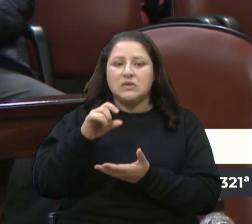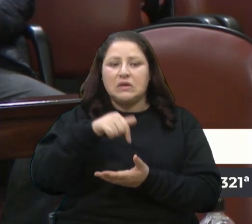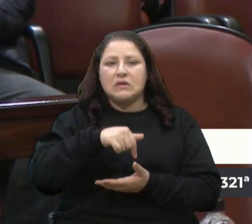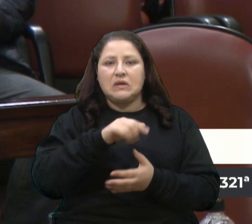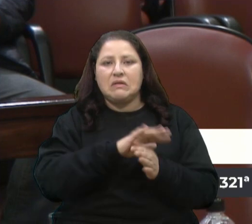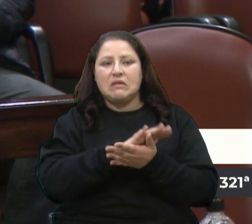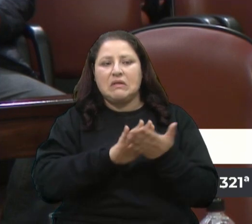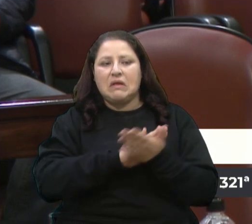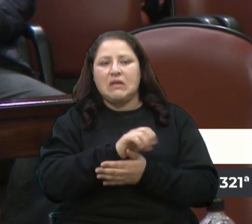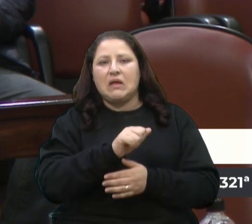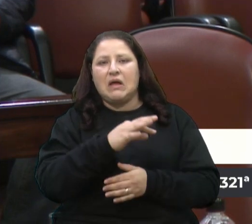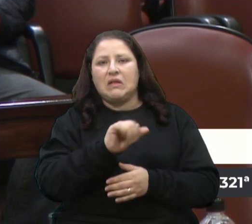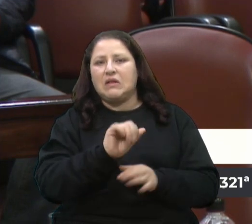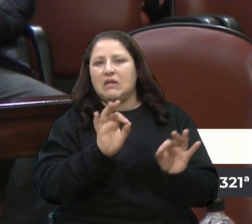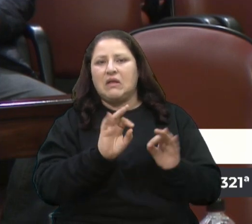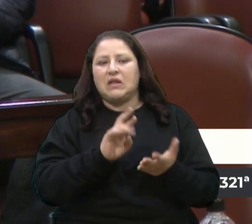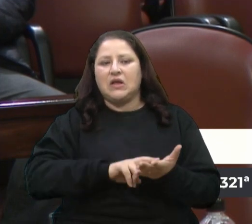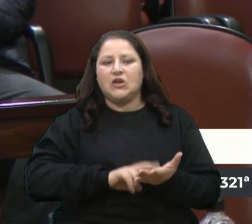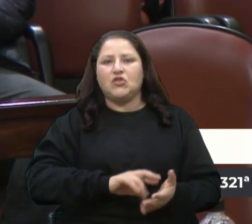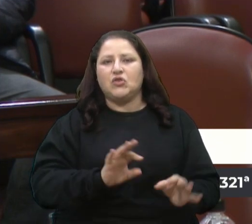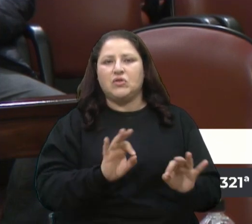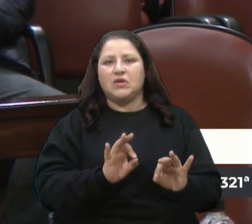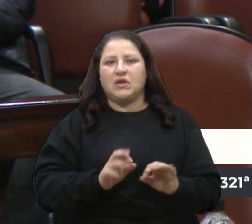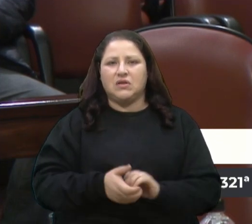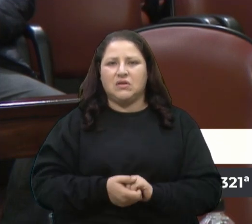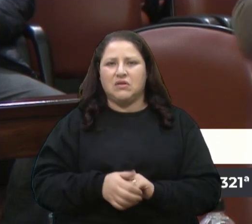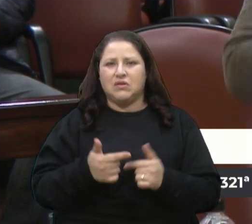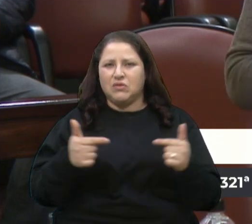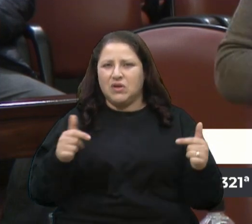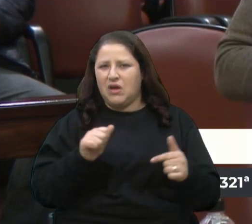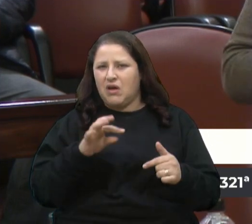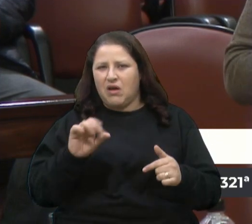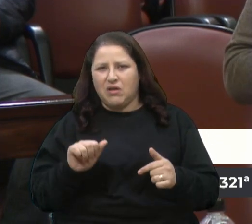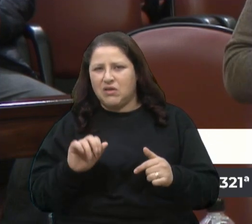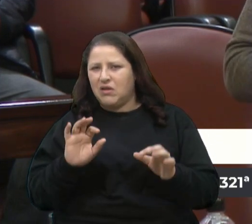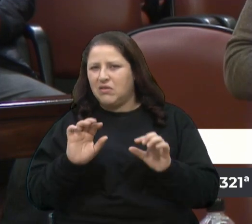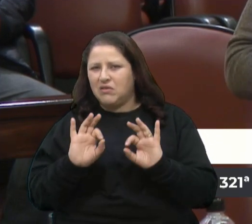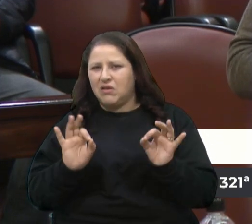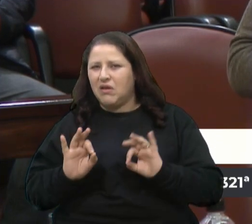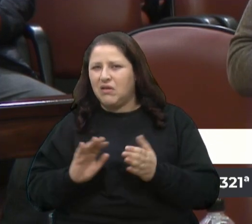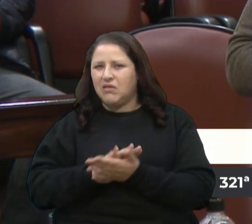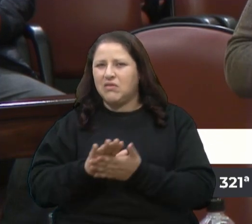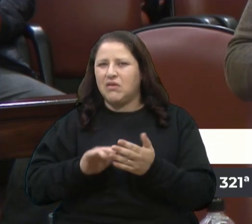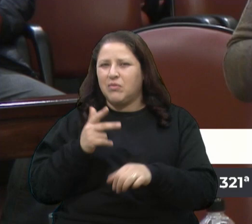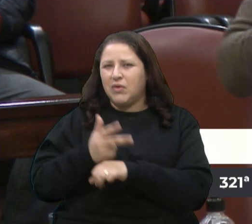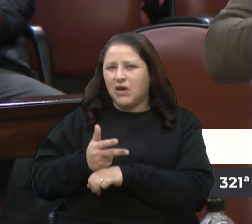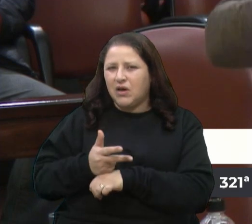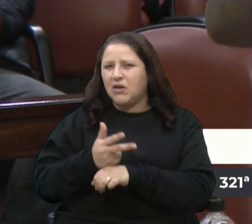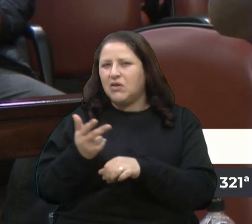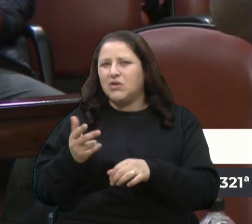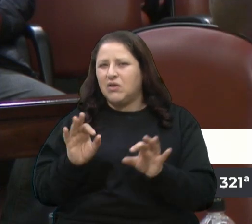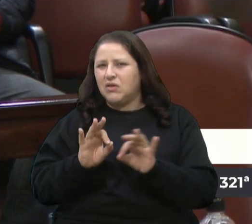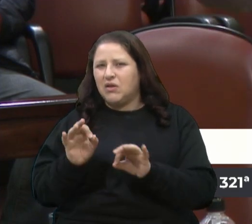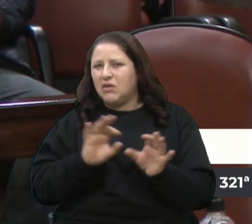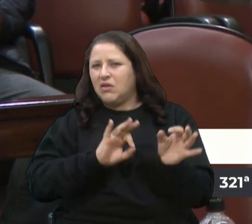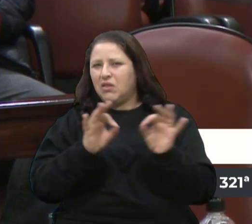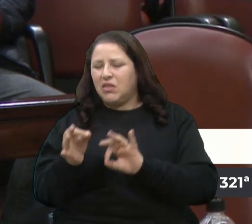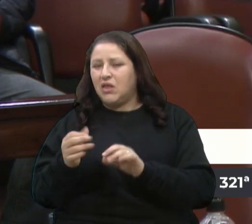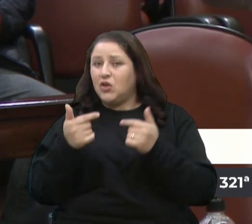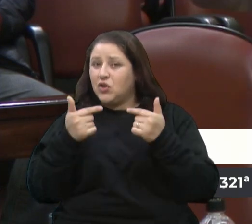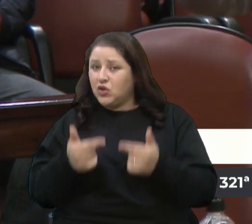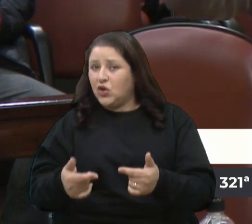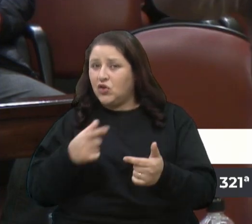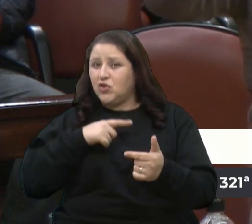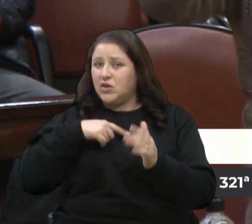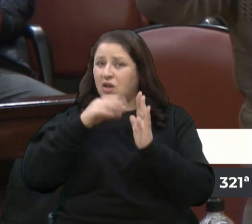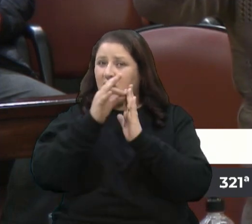Então, não tem ata, não tem nem imagens. Sorte que tem a lista de presença, que eu espero